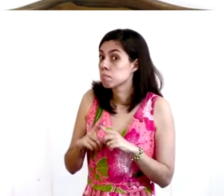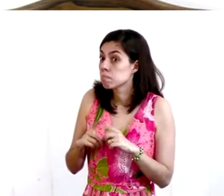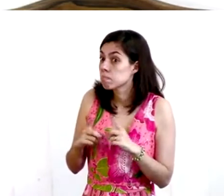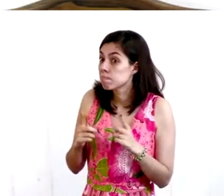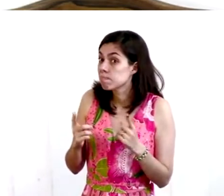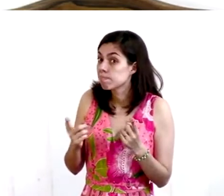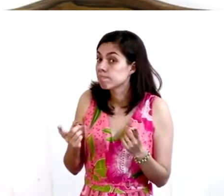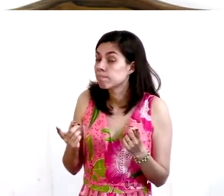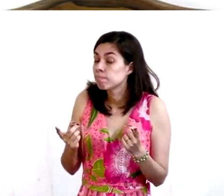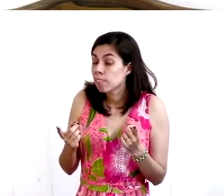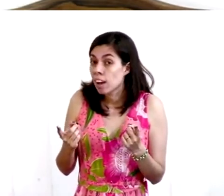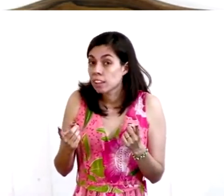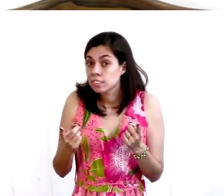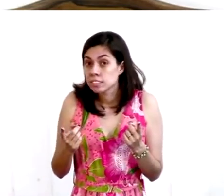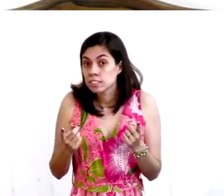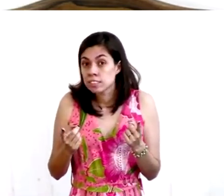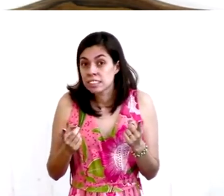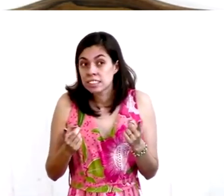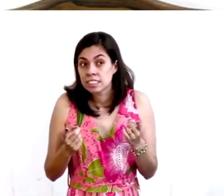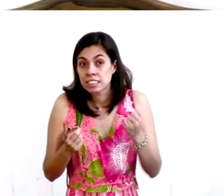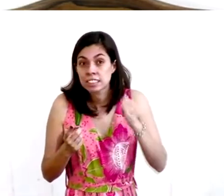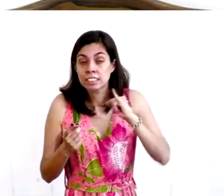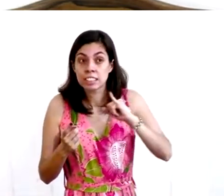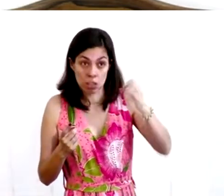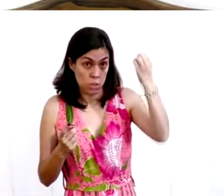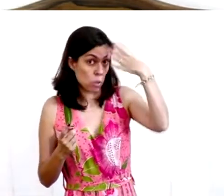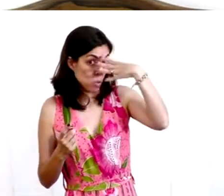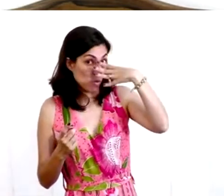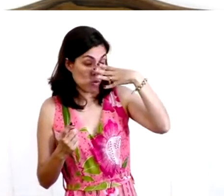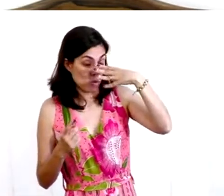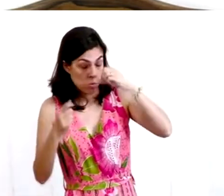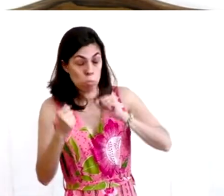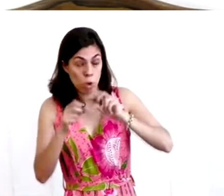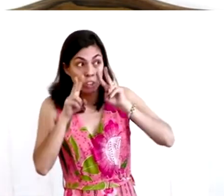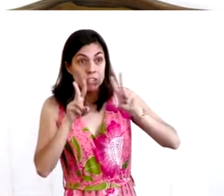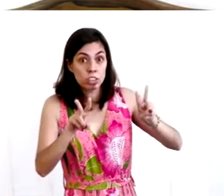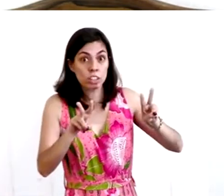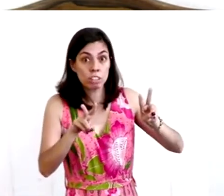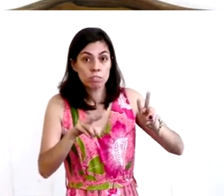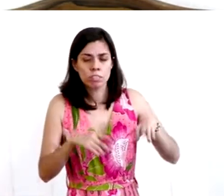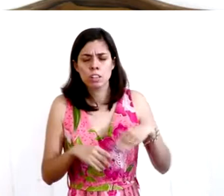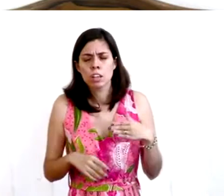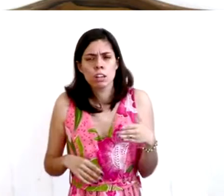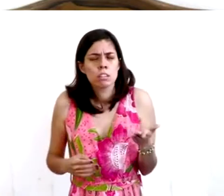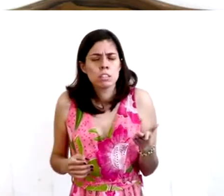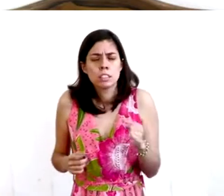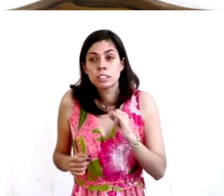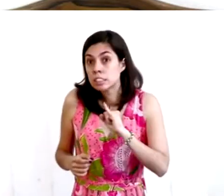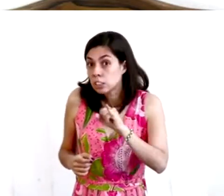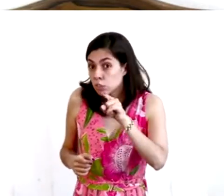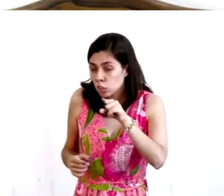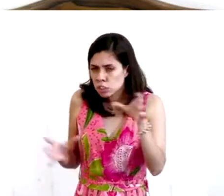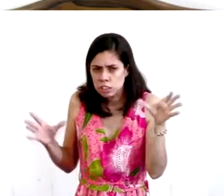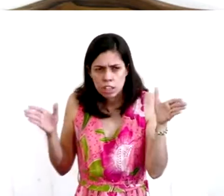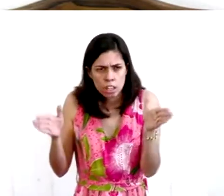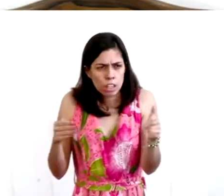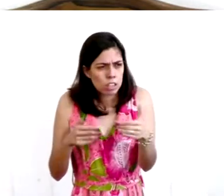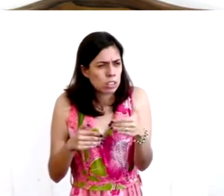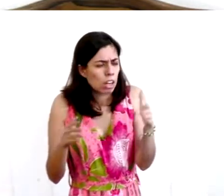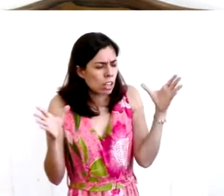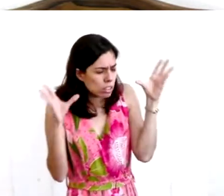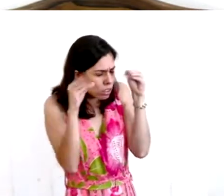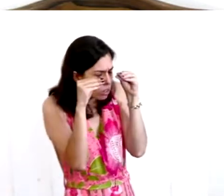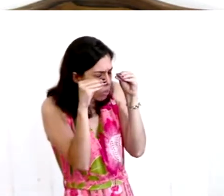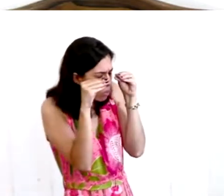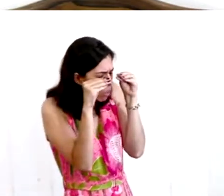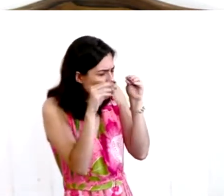na montanha escura, você não sabe nem que tem um precipício e um abismo ali. Mas quando a luz